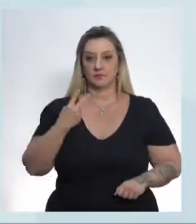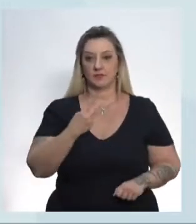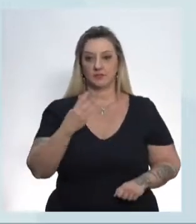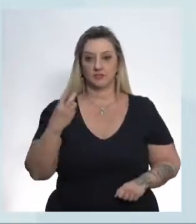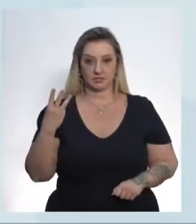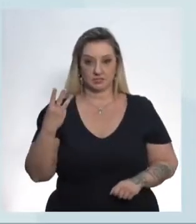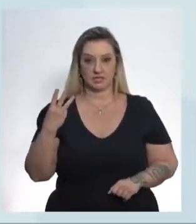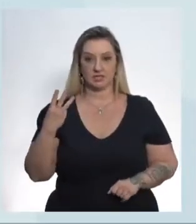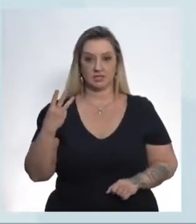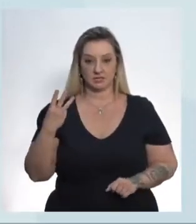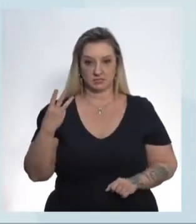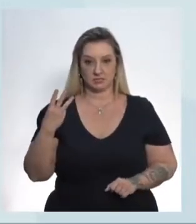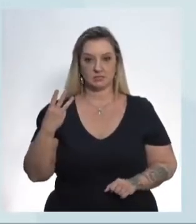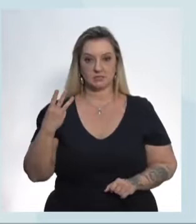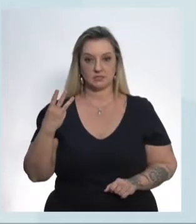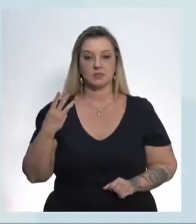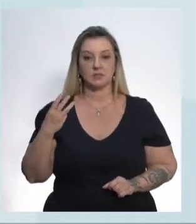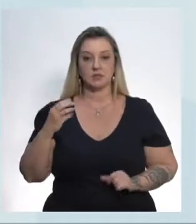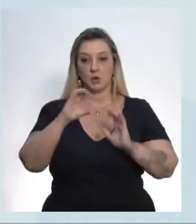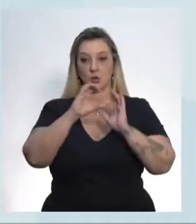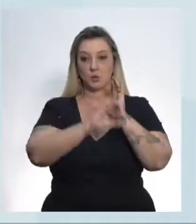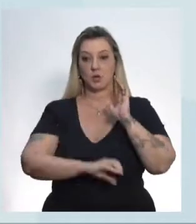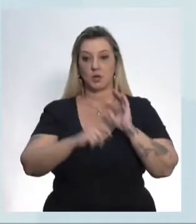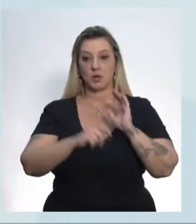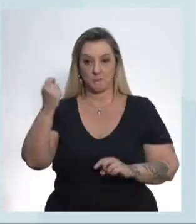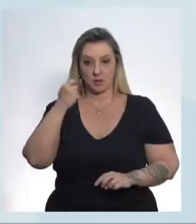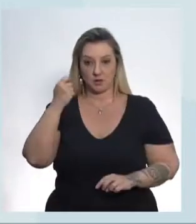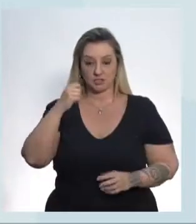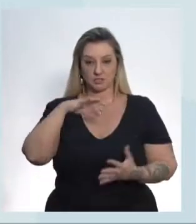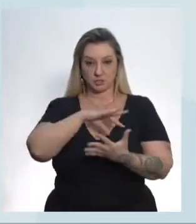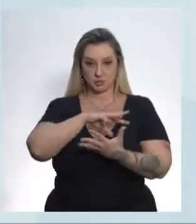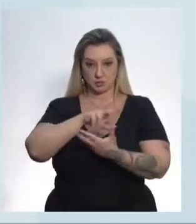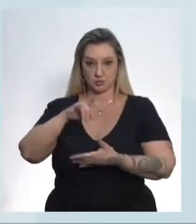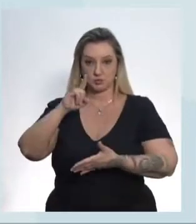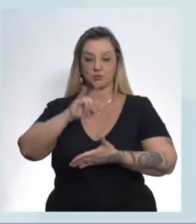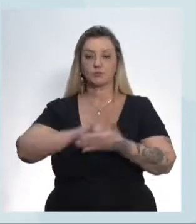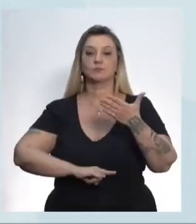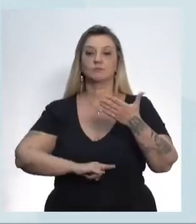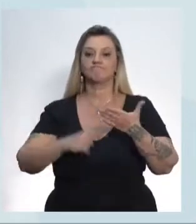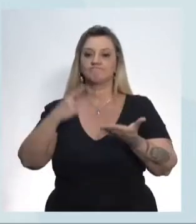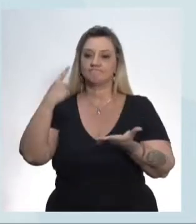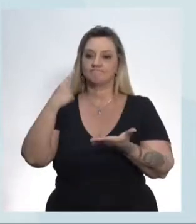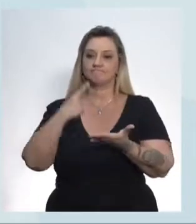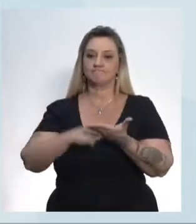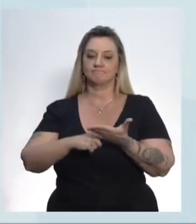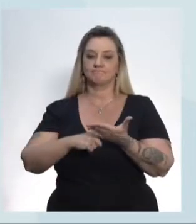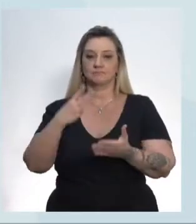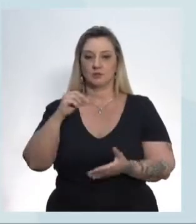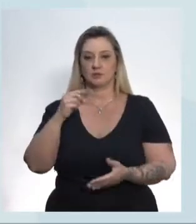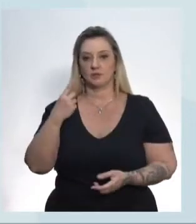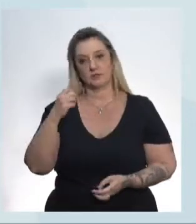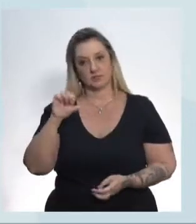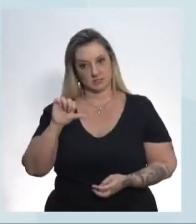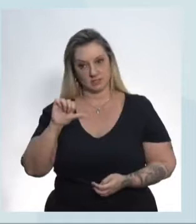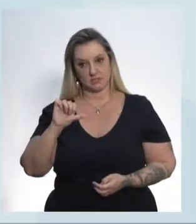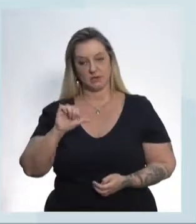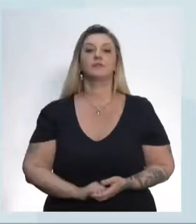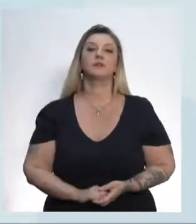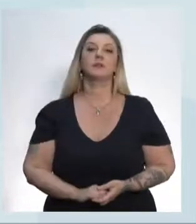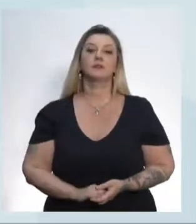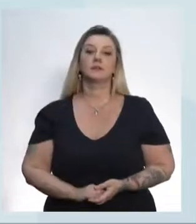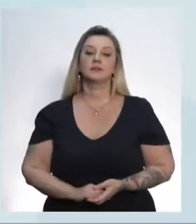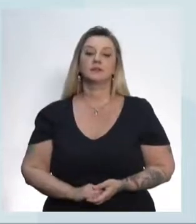23 do Currículo Paulista de Geografia, um documento que foi homologado em 2019. E